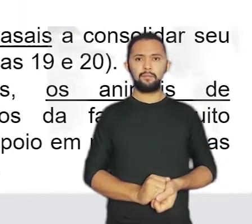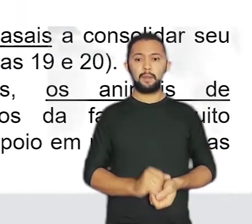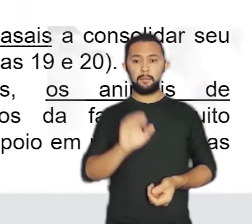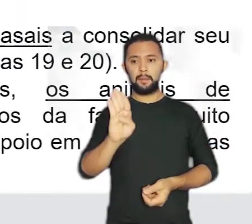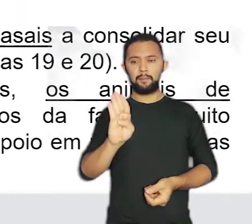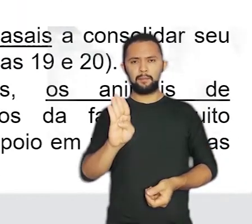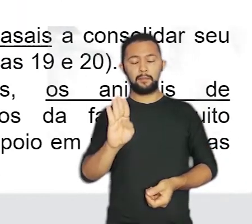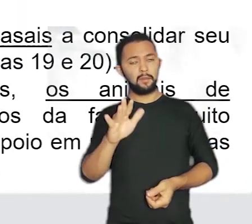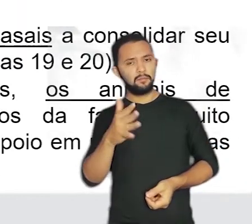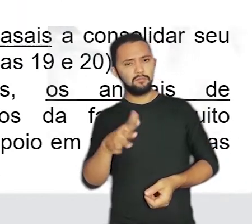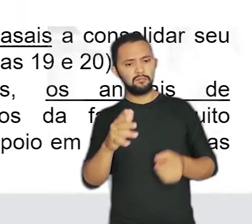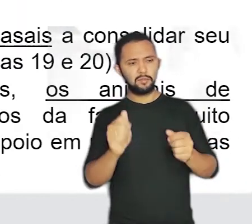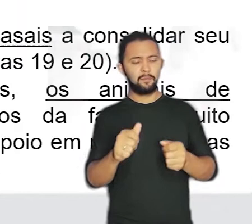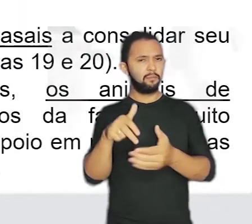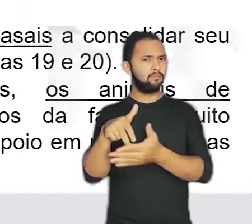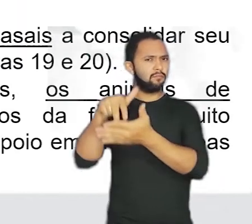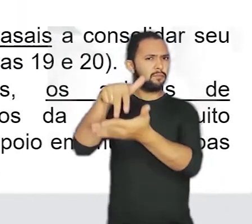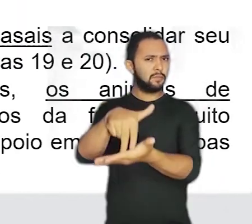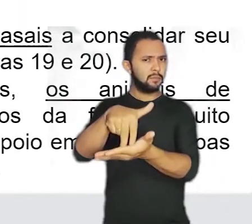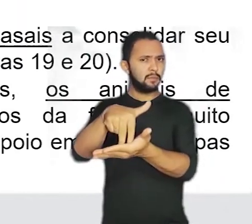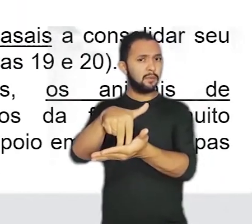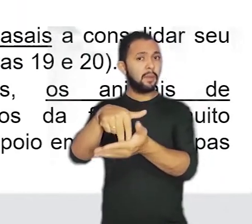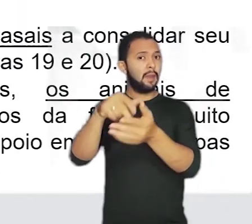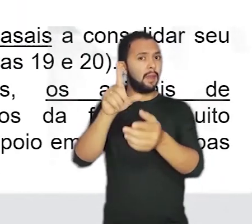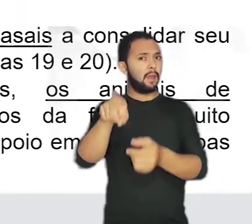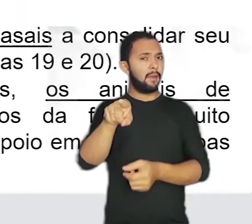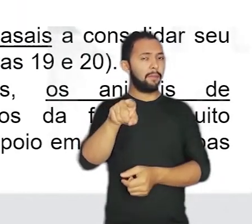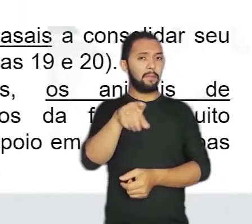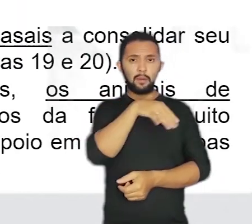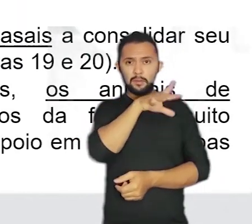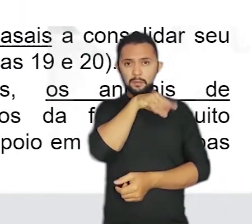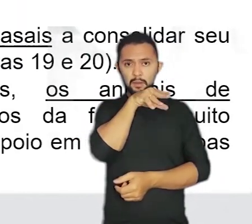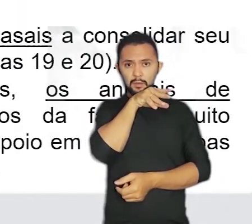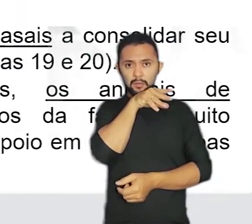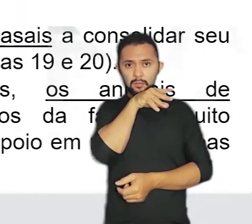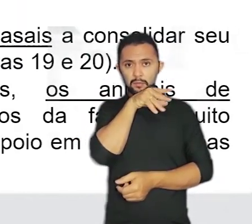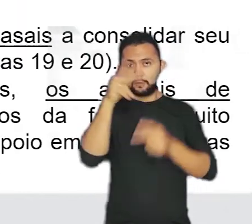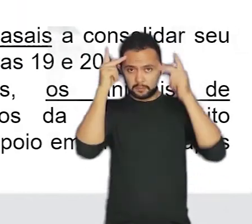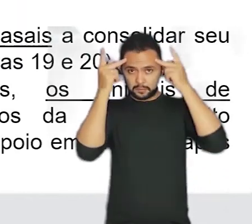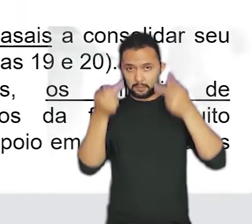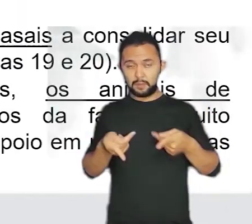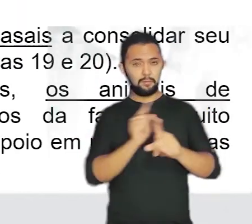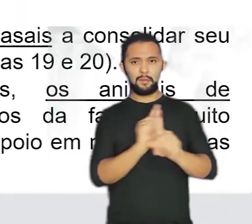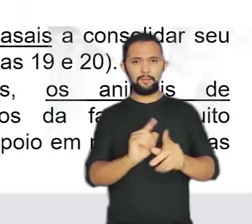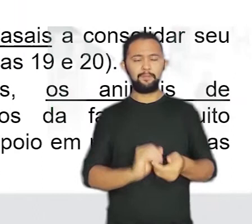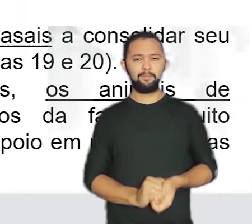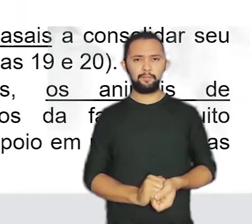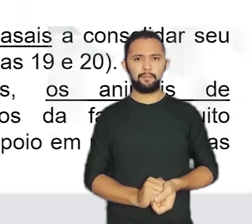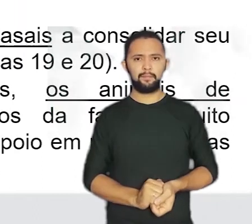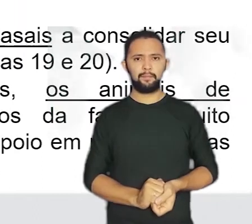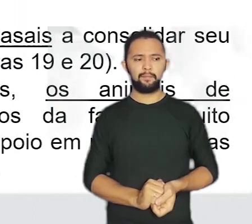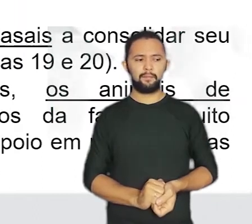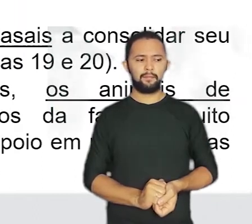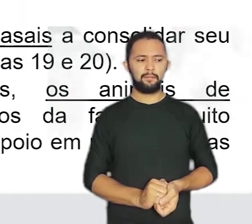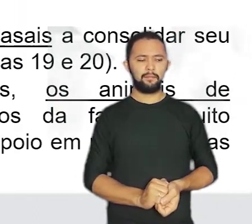provavelmente o protagonista será um animal e não um ser humano. Está dizendo aí que um animal é o sujeito do